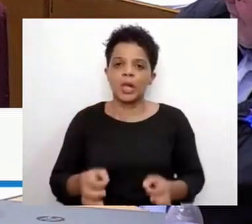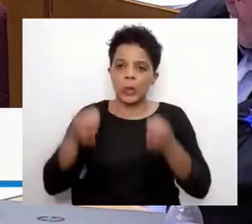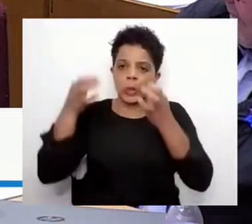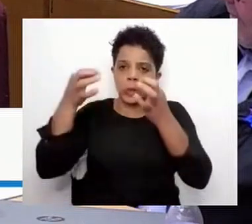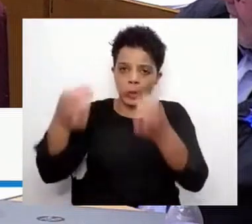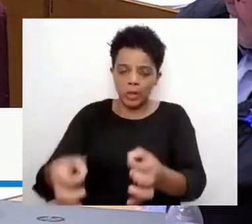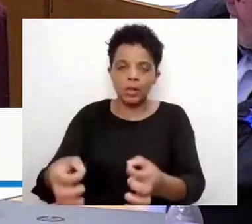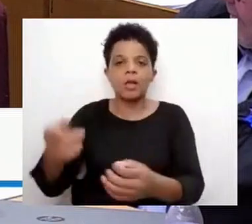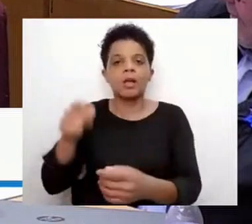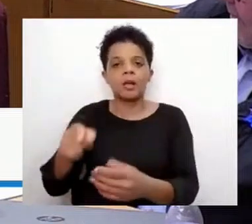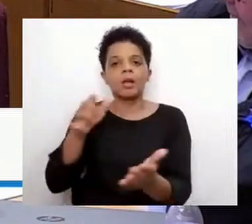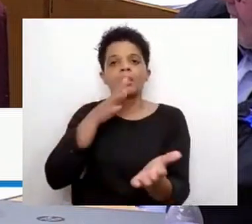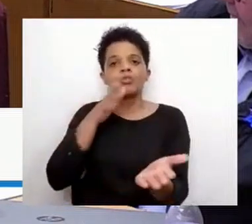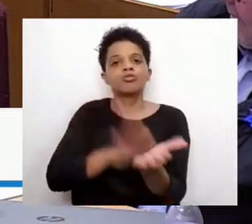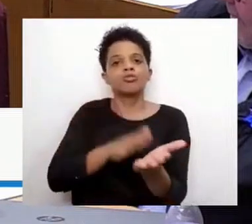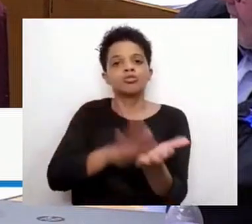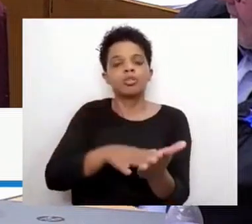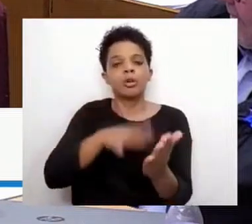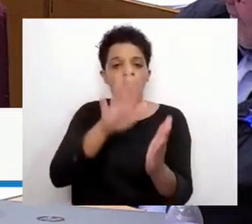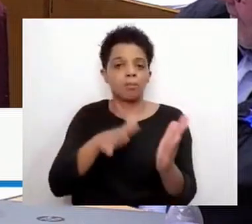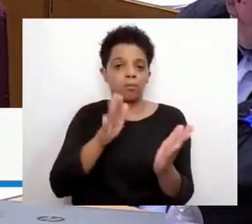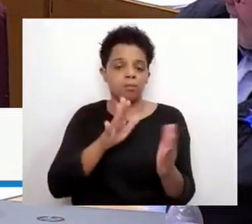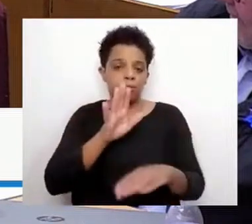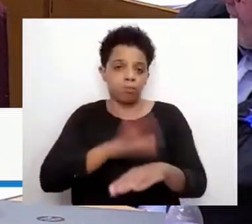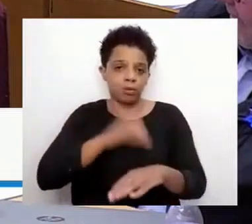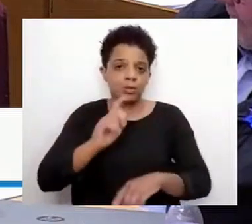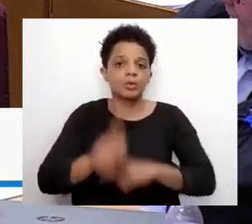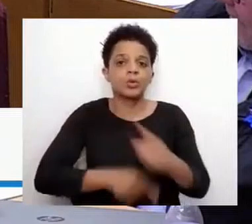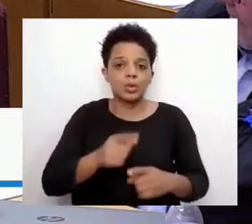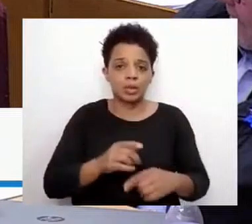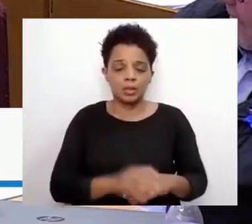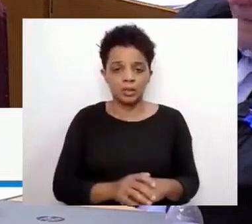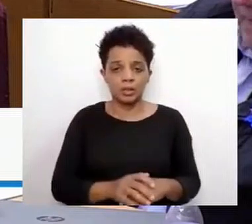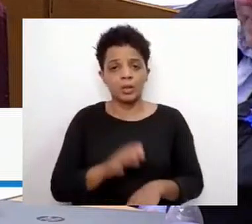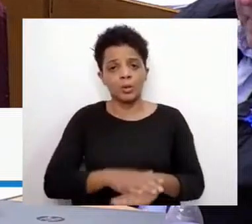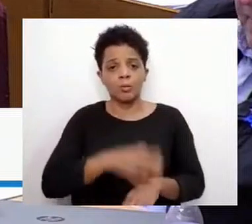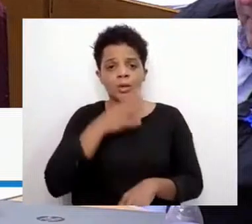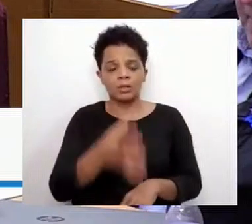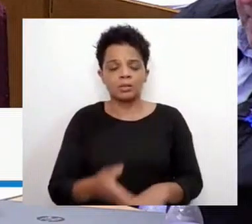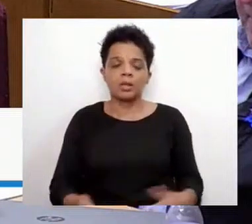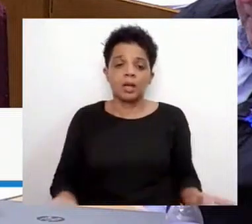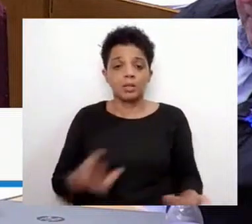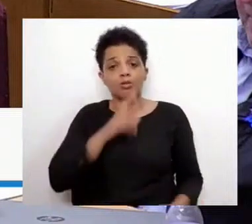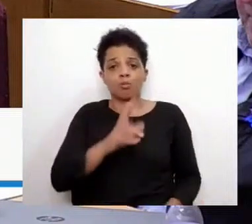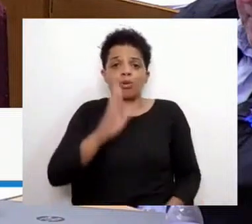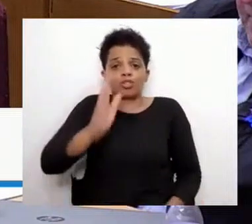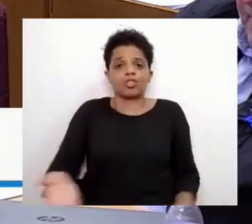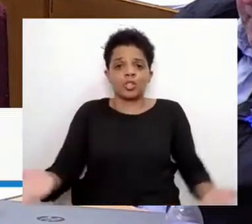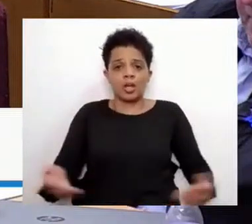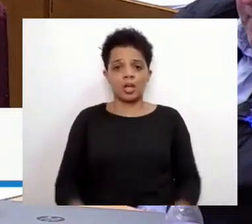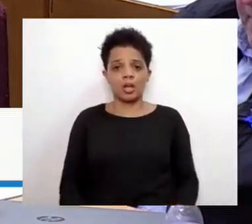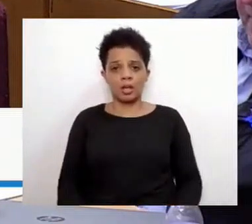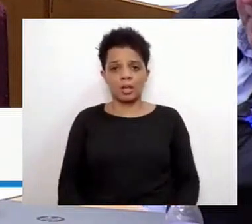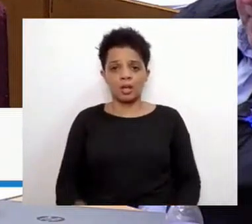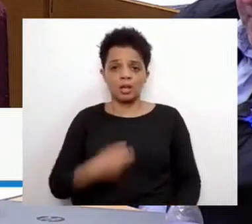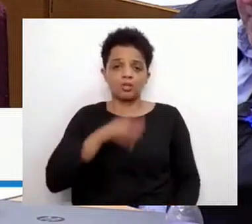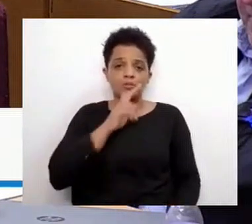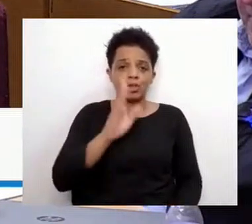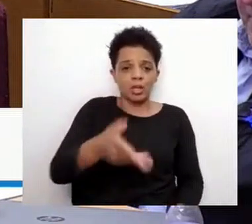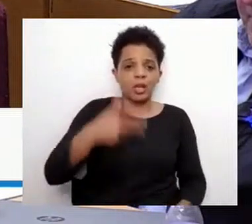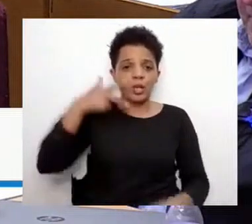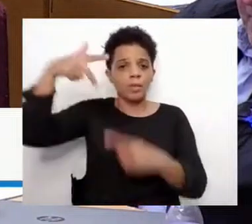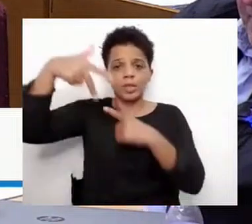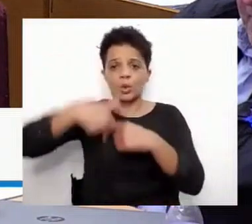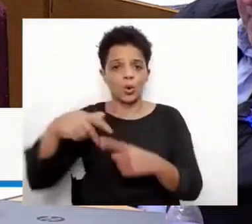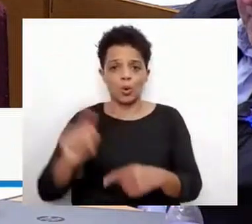se justifica na proposta precisamente por dizerem que a culpa já não é... resposta ao Sr. Presidente, não me já interrompa a minha intervenção. Perguntas da